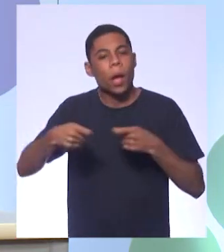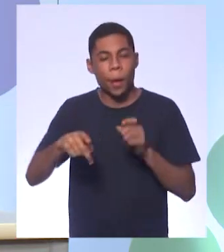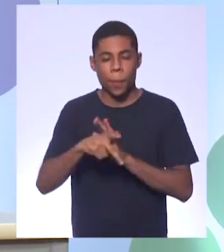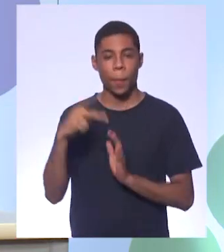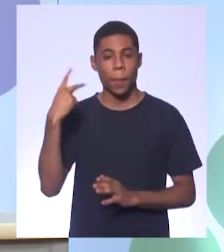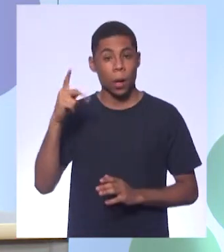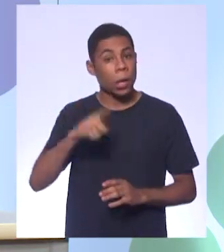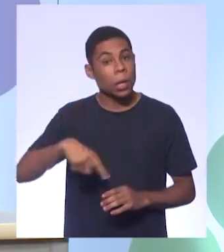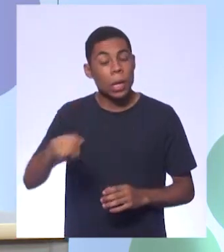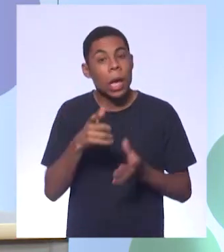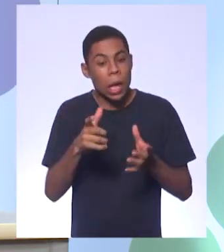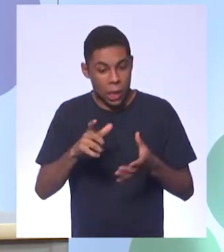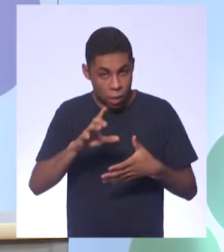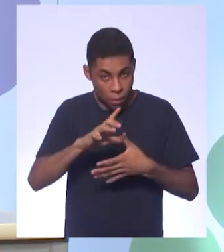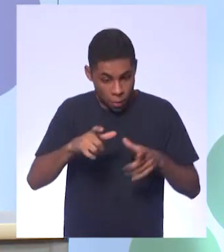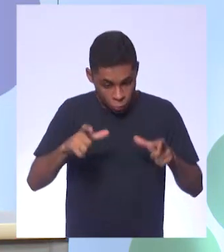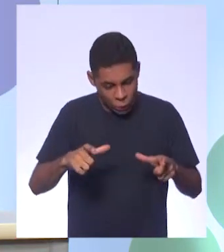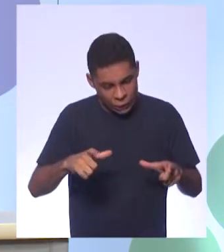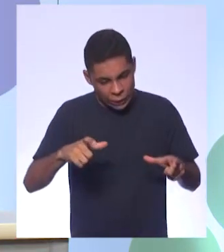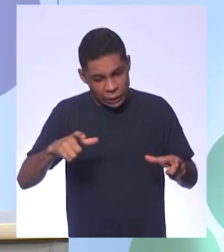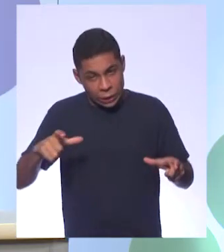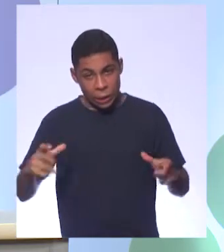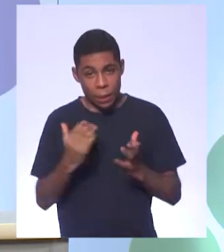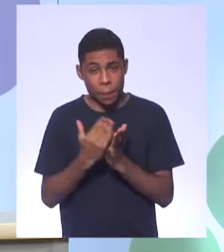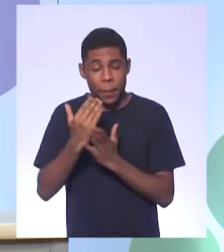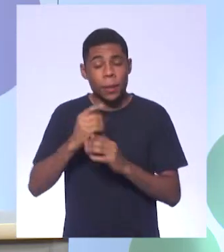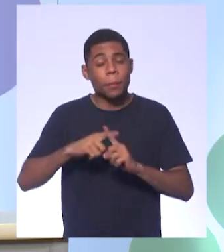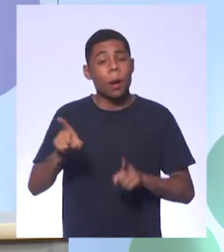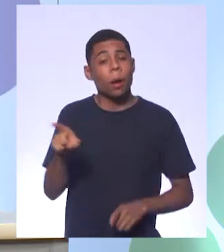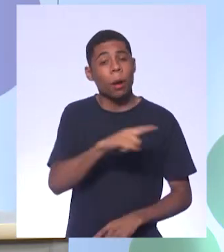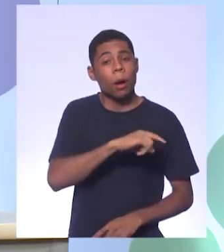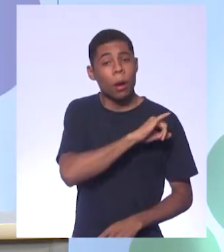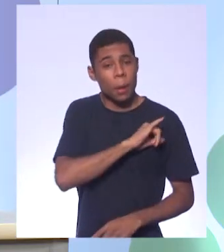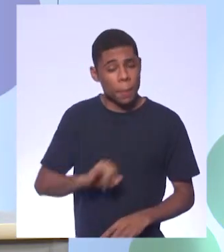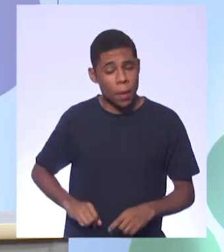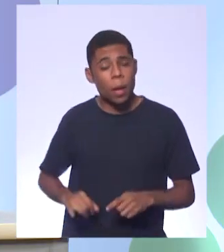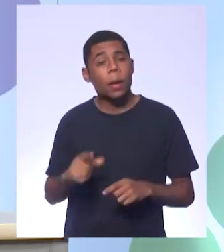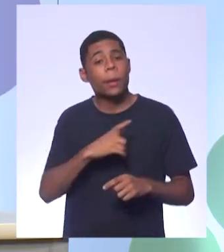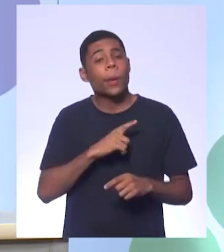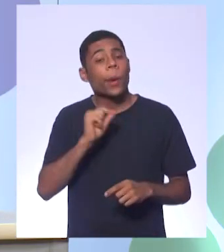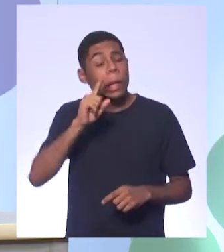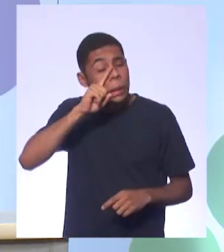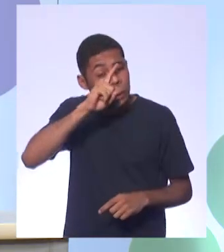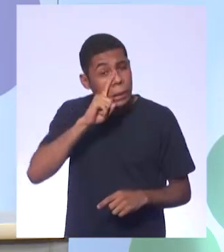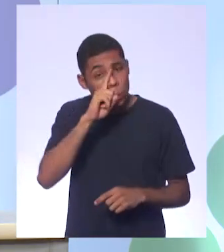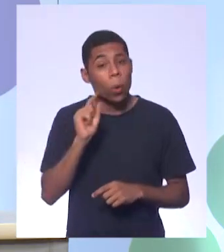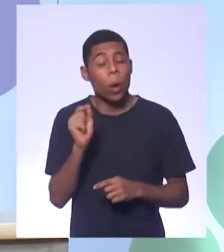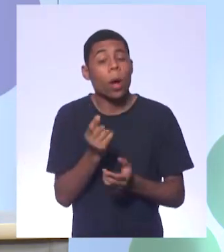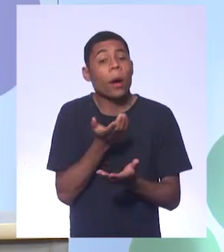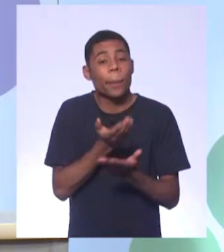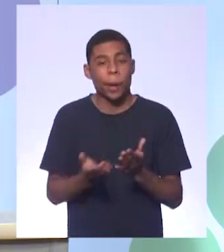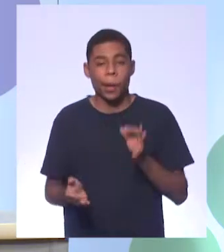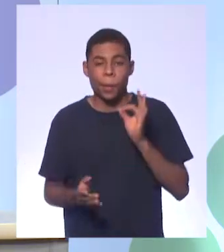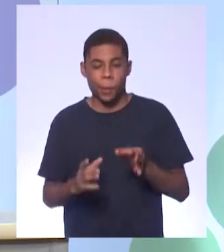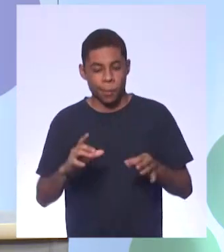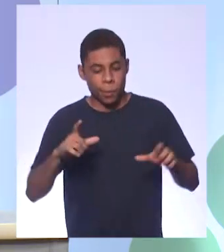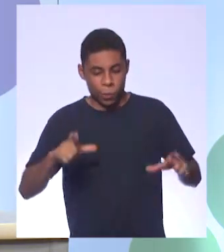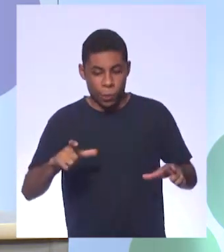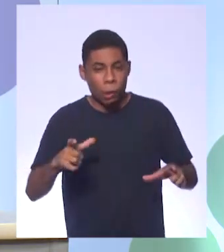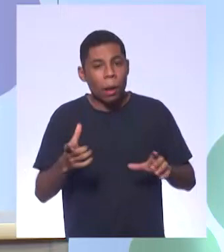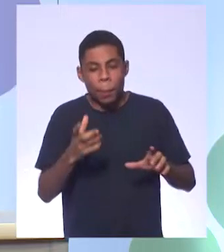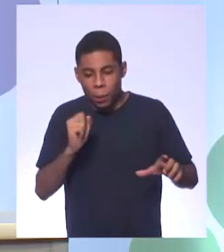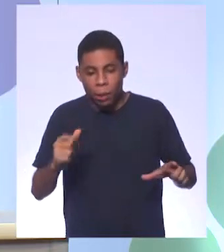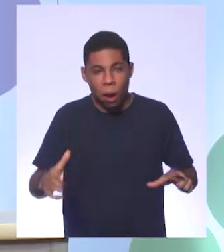o território, na verdade, o Império foi um momento onde houve o risco de perder já territórios existentes.